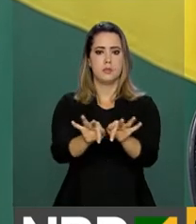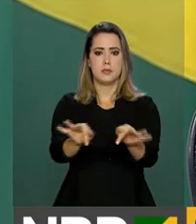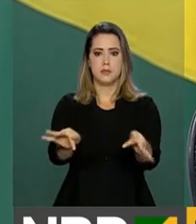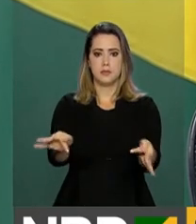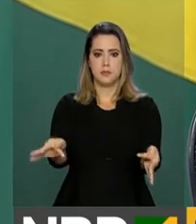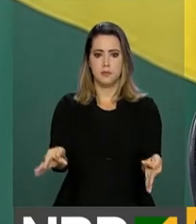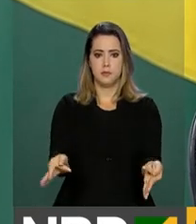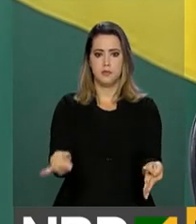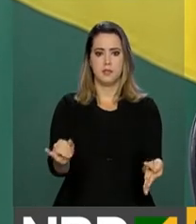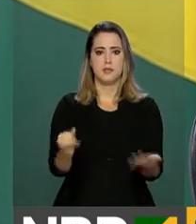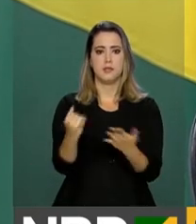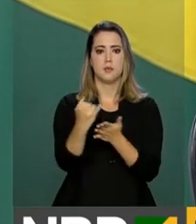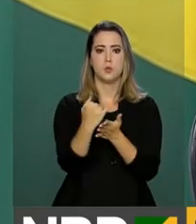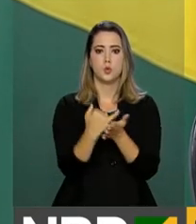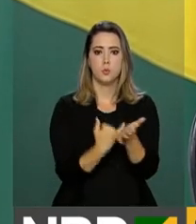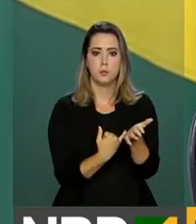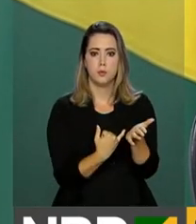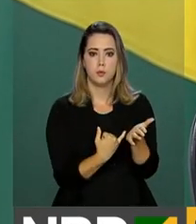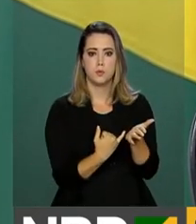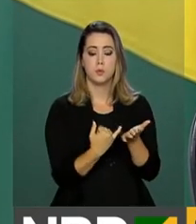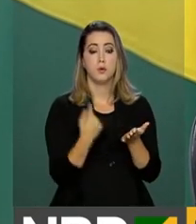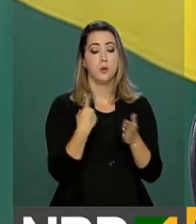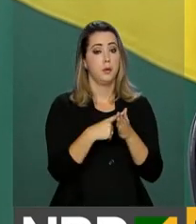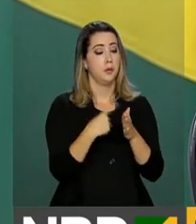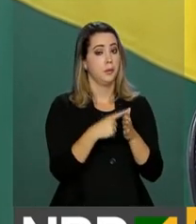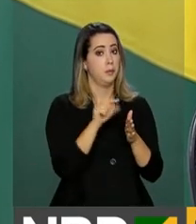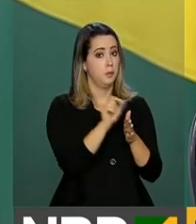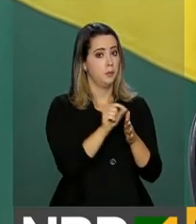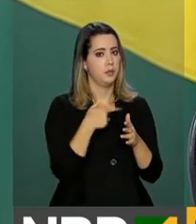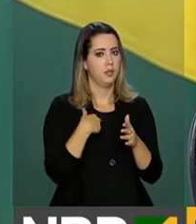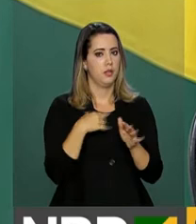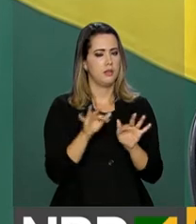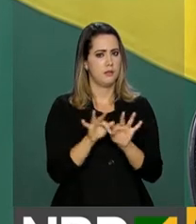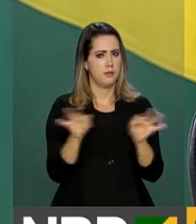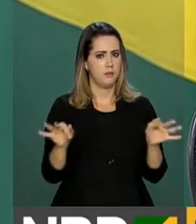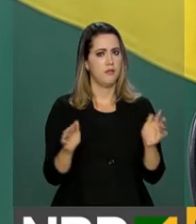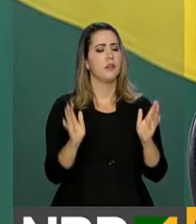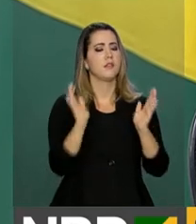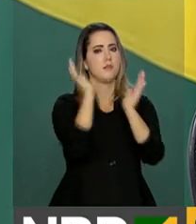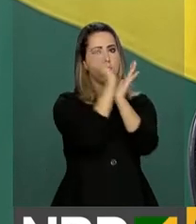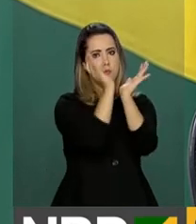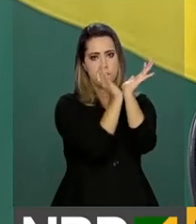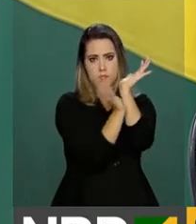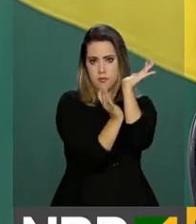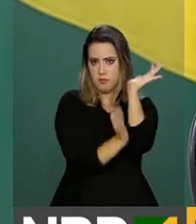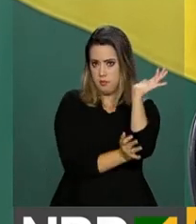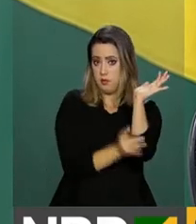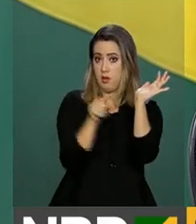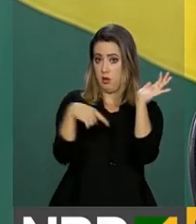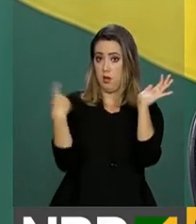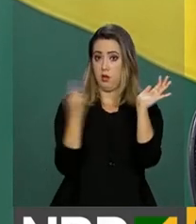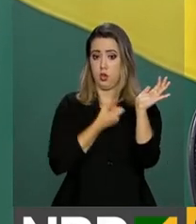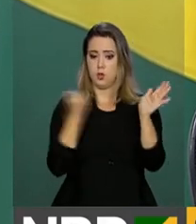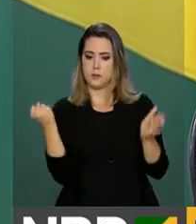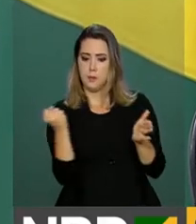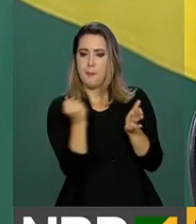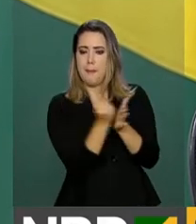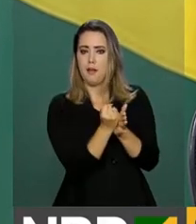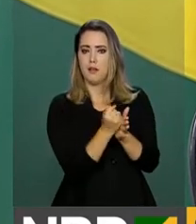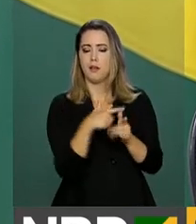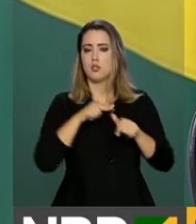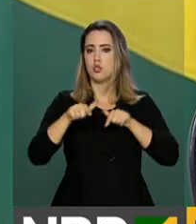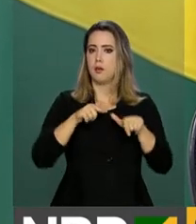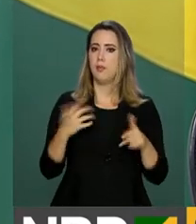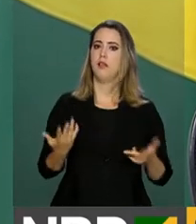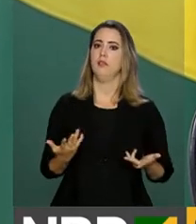tributária porque a desburocratização foi uma das marcas da entrega da nossa do nosso trabalho ao